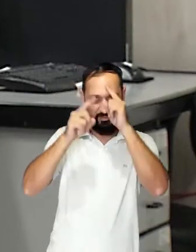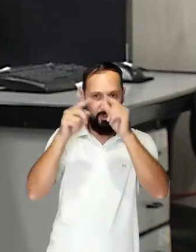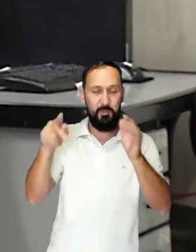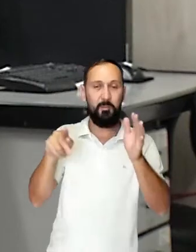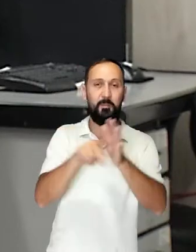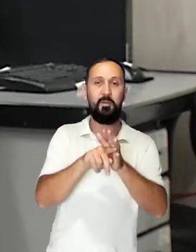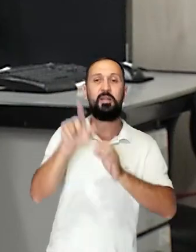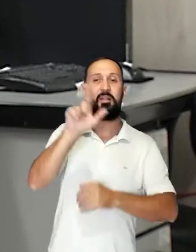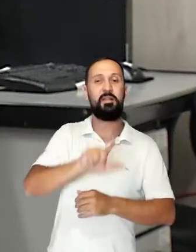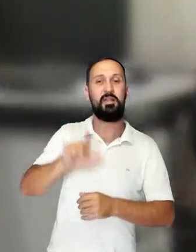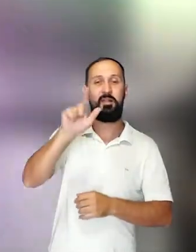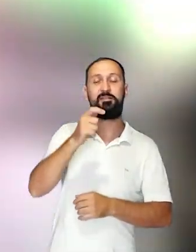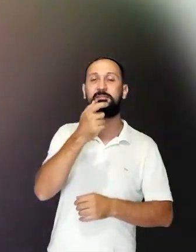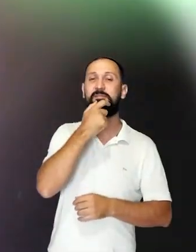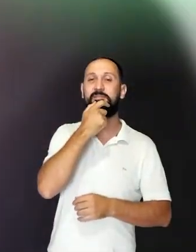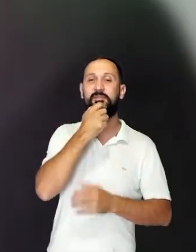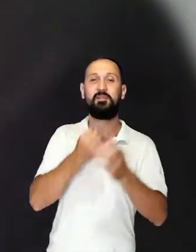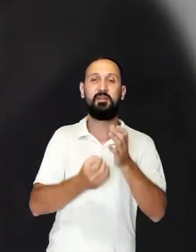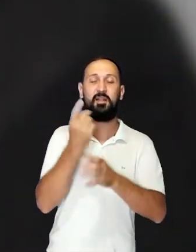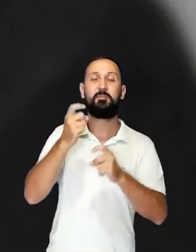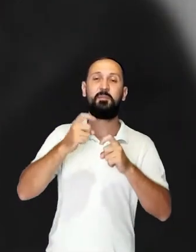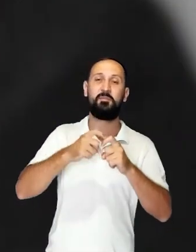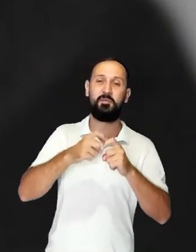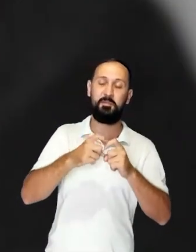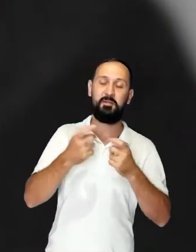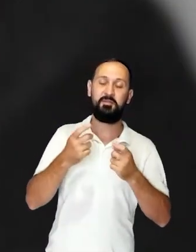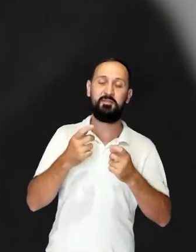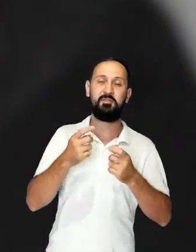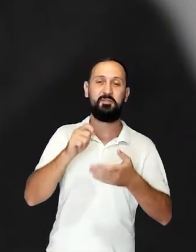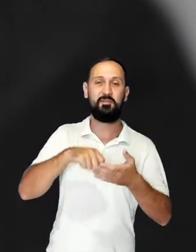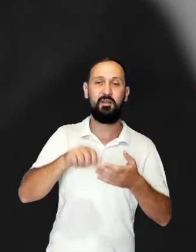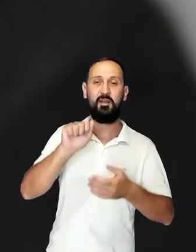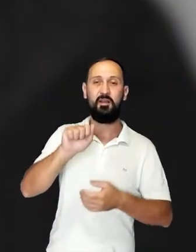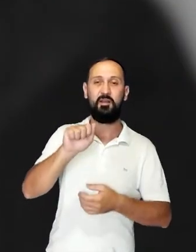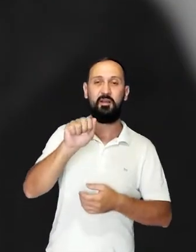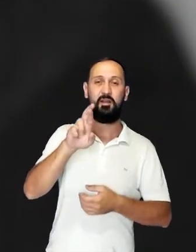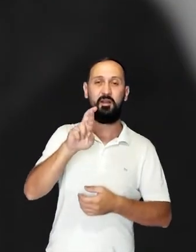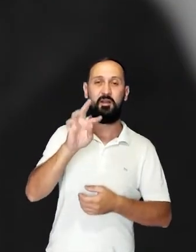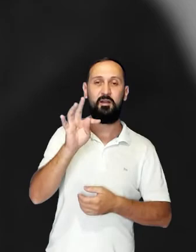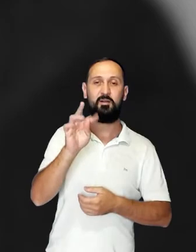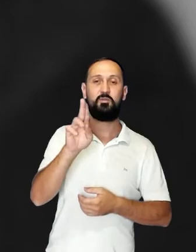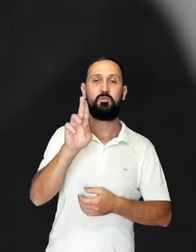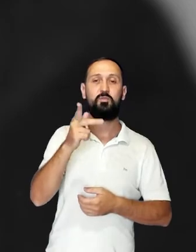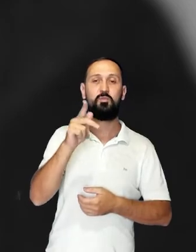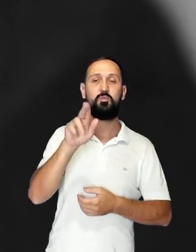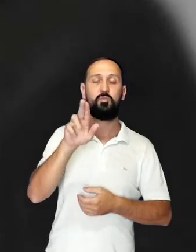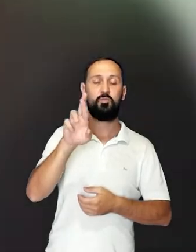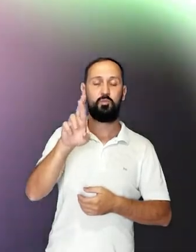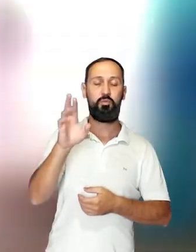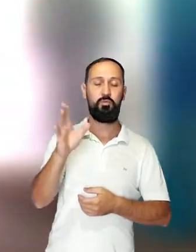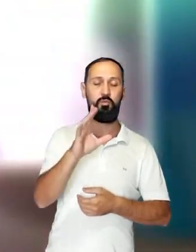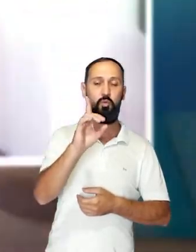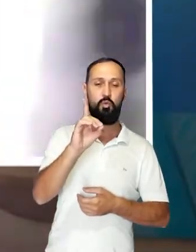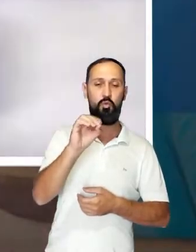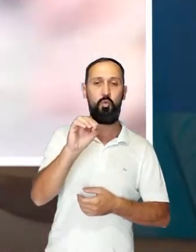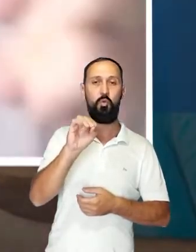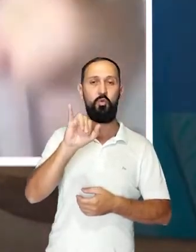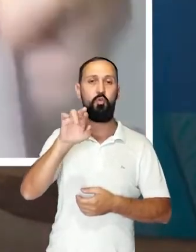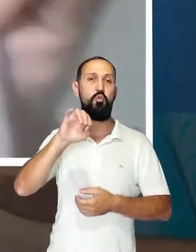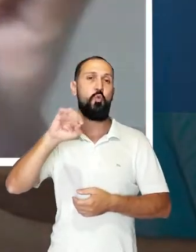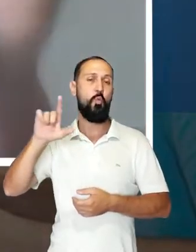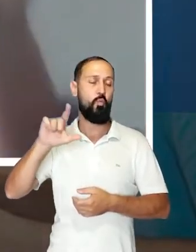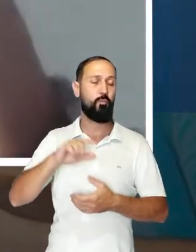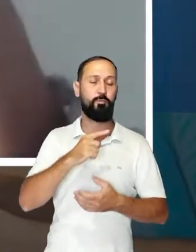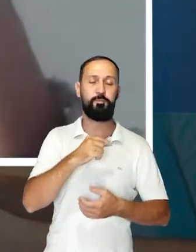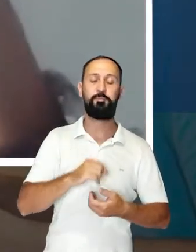de ficção da literatura britânica, criado pelo médico e escritor Arthur Conan Doyle. Deixa eu aproveitar e mostrar